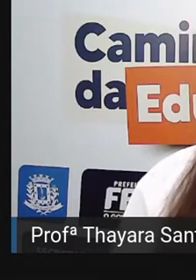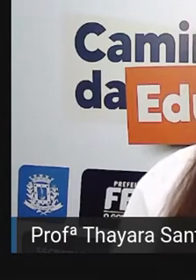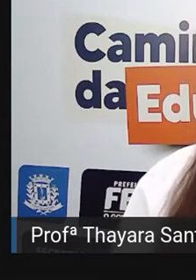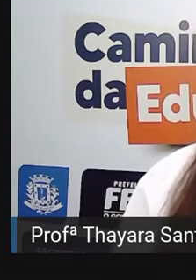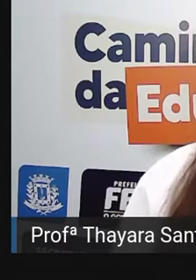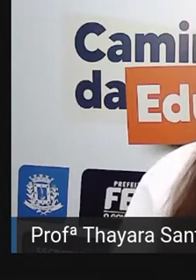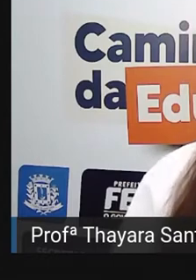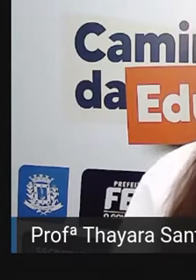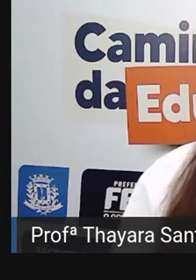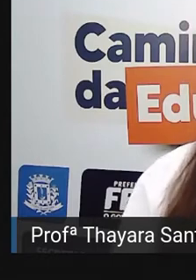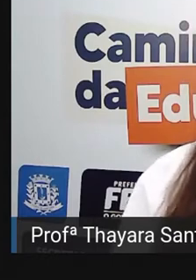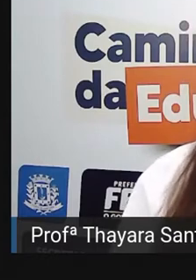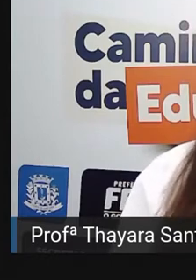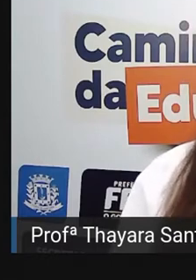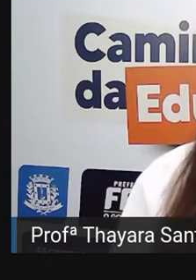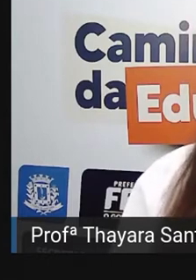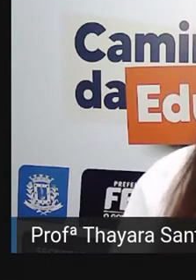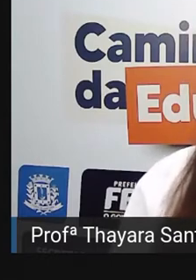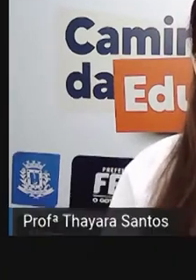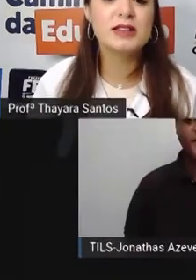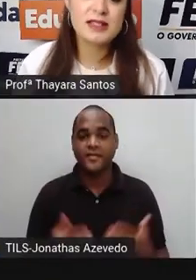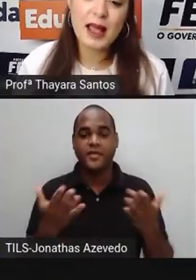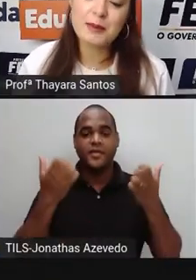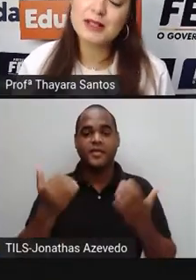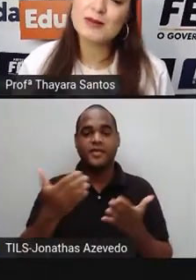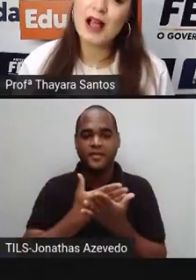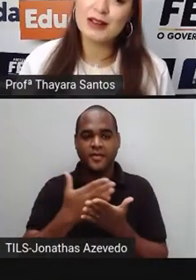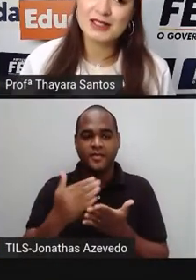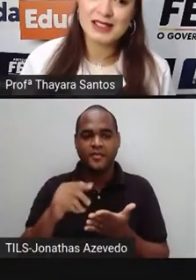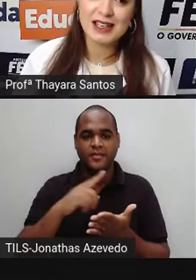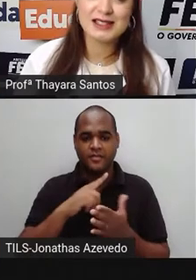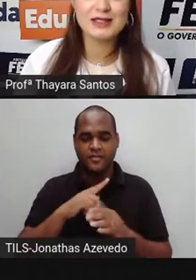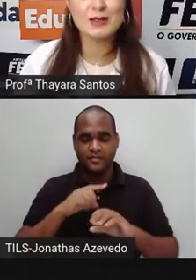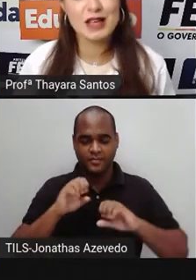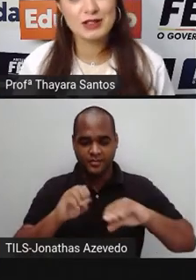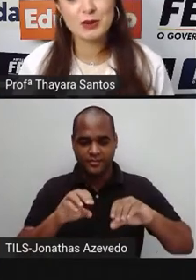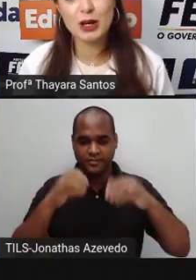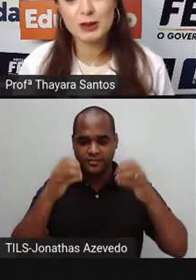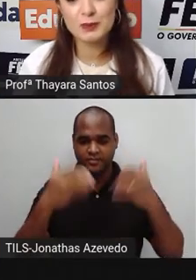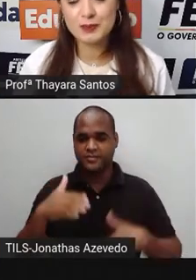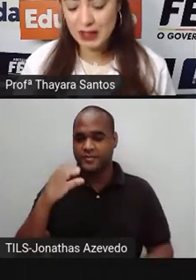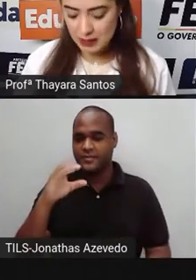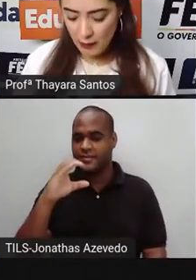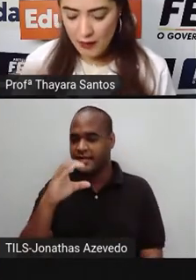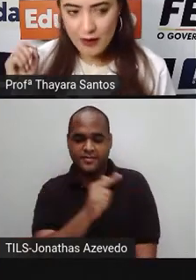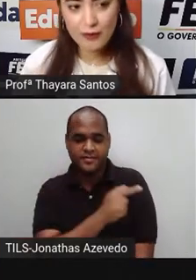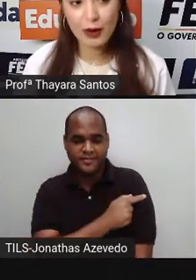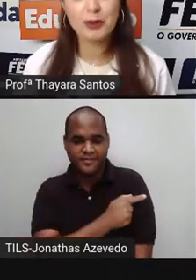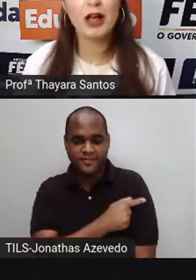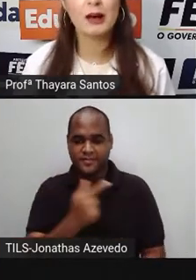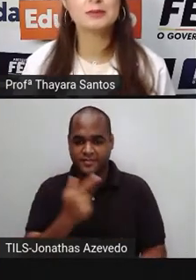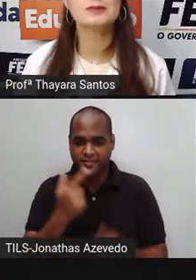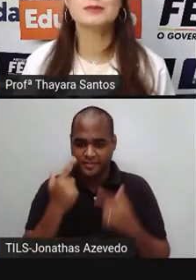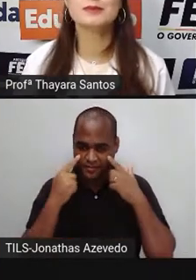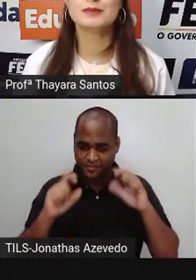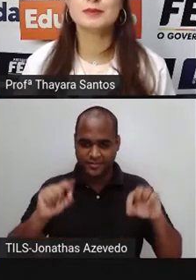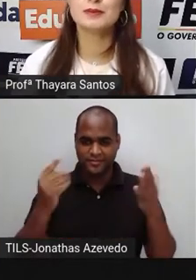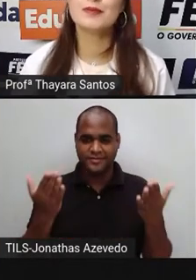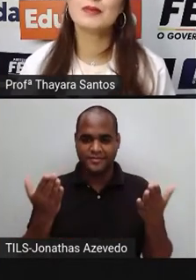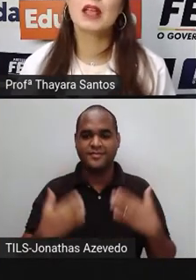intérprete, o Jônatas. Vamos lá agora iniciar mais uma aula de ciências do sétimo ano. Então vamos lá.